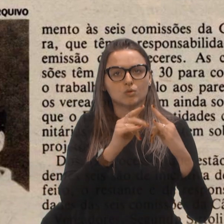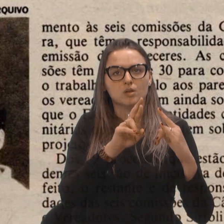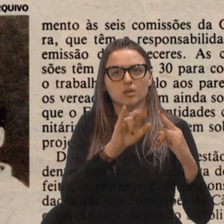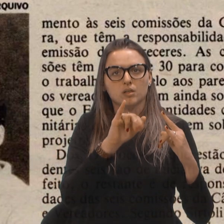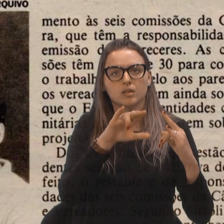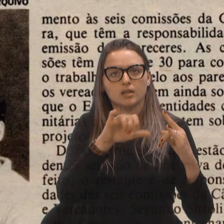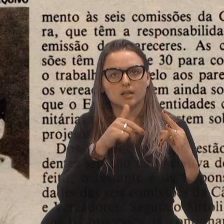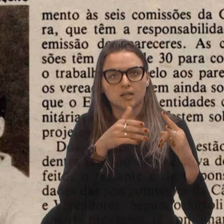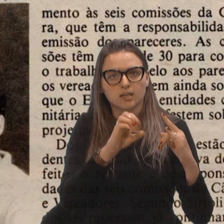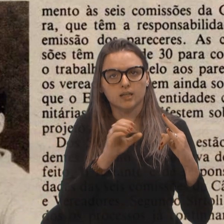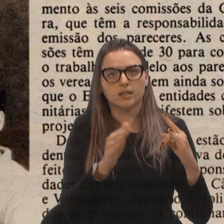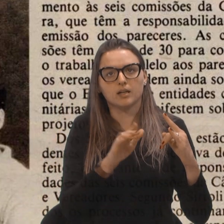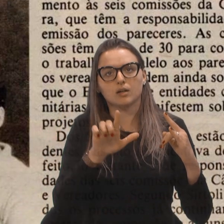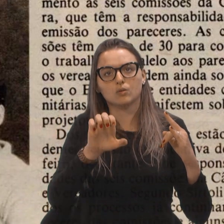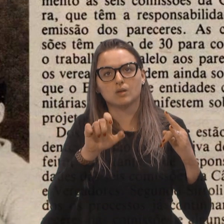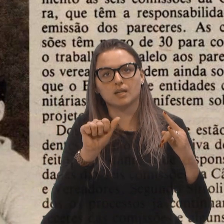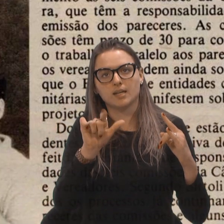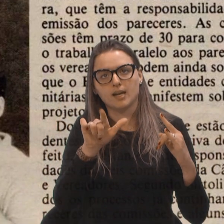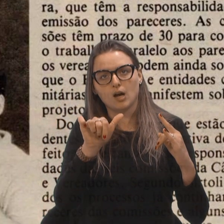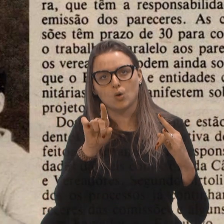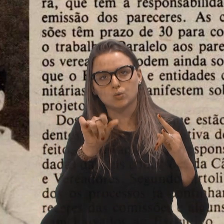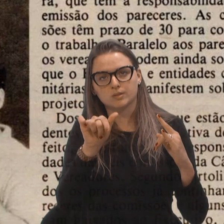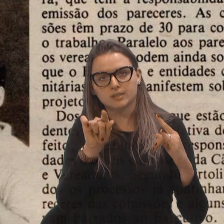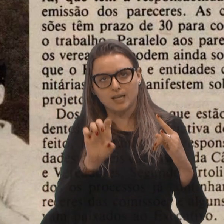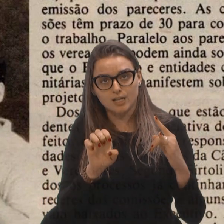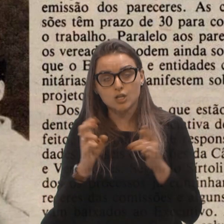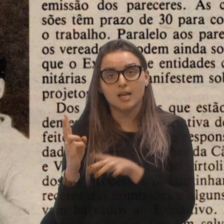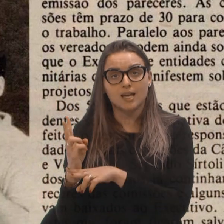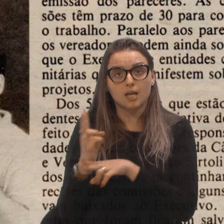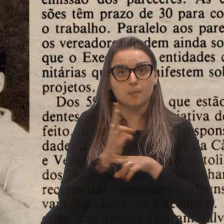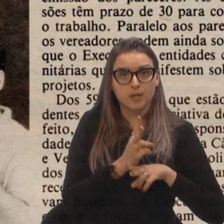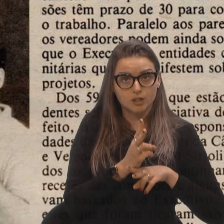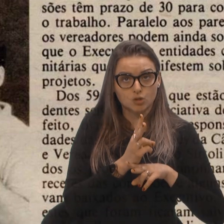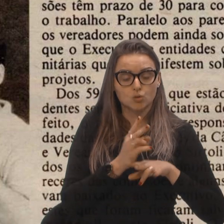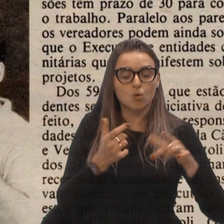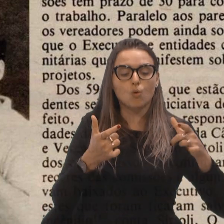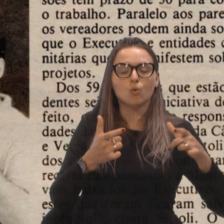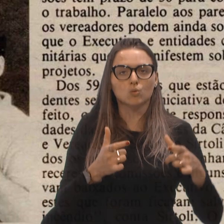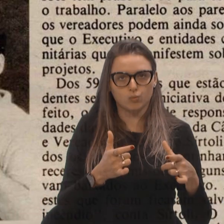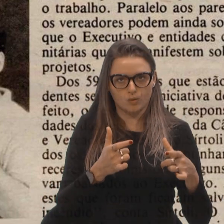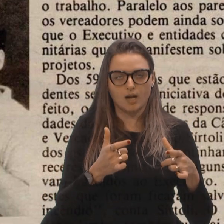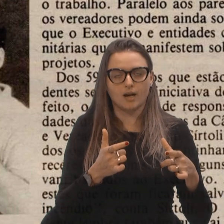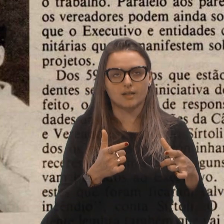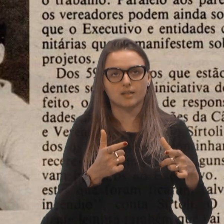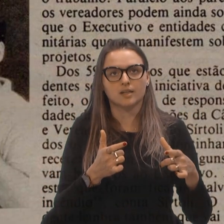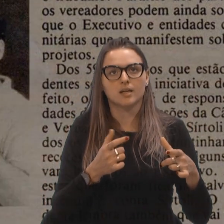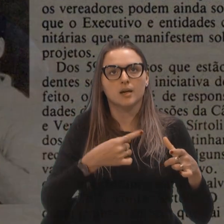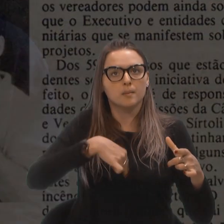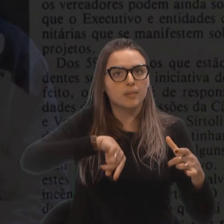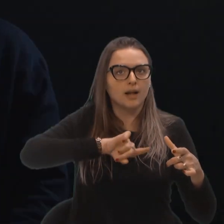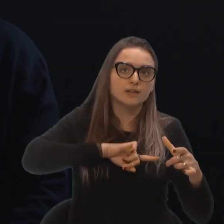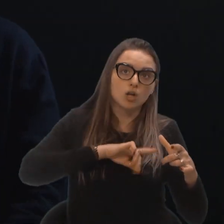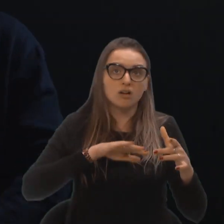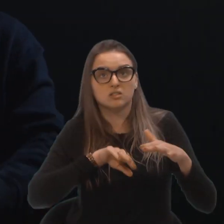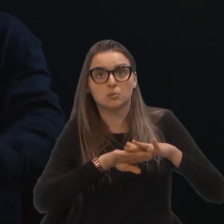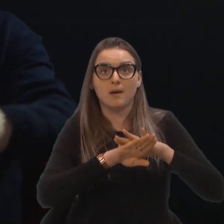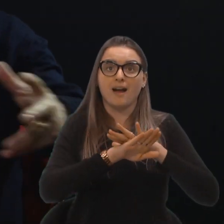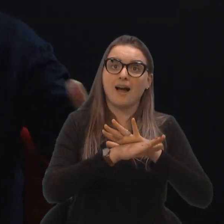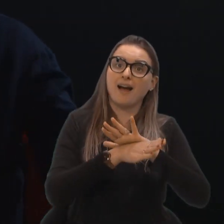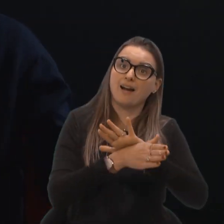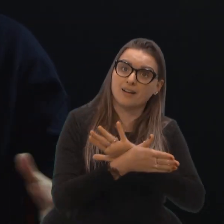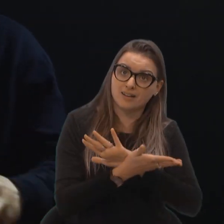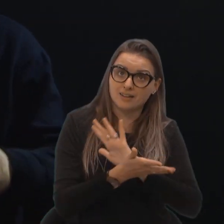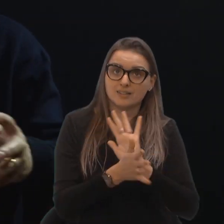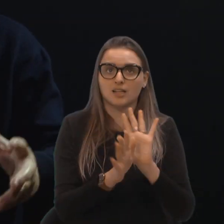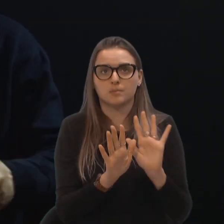que na época cedeu à Câmara Municipal o seu espaço para que se